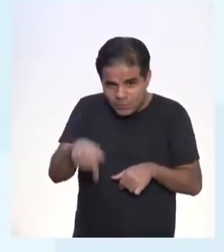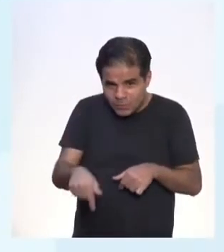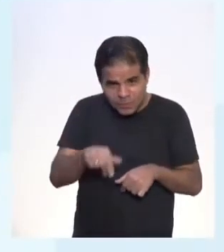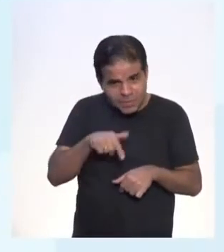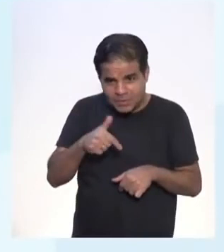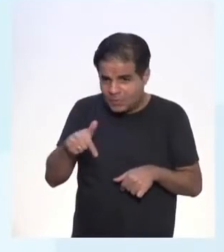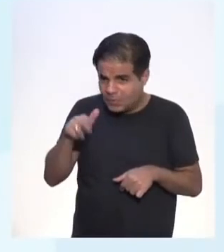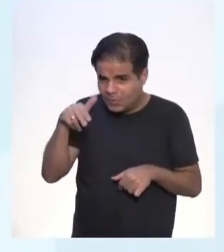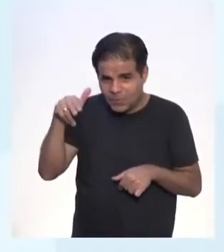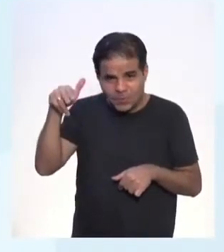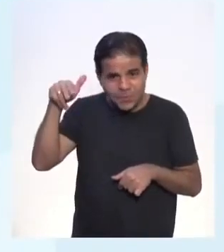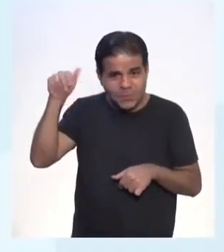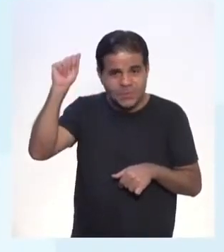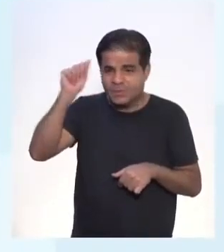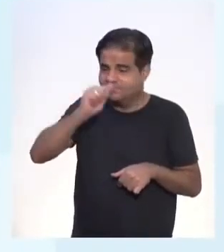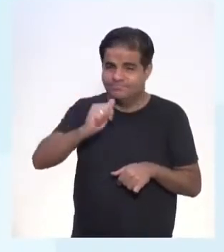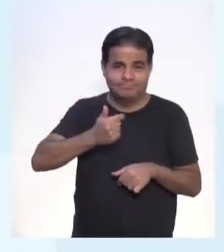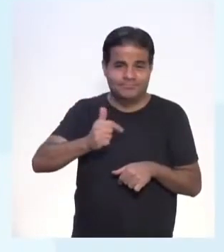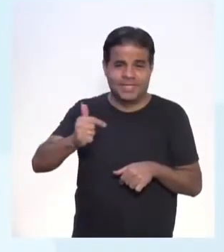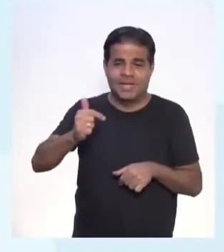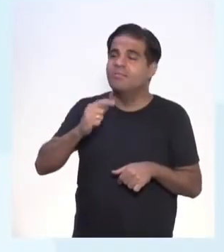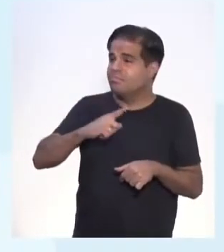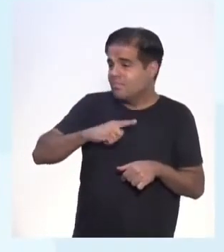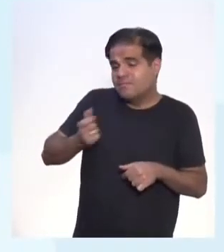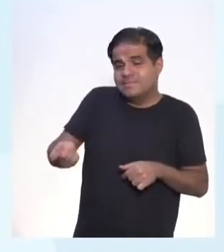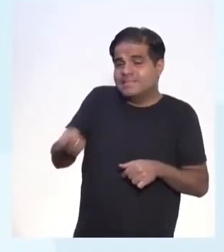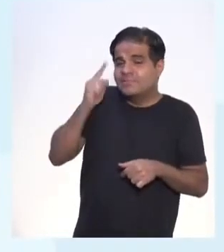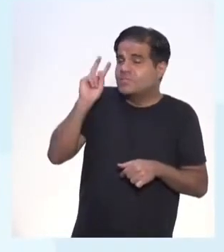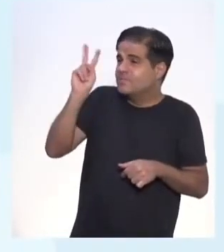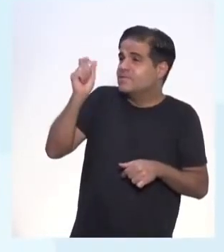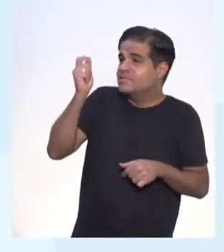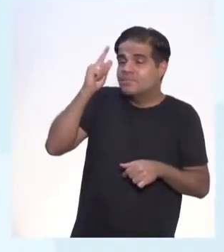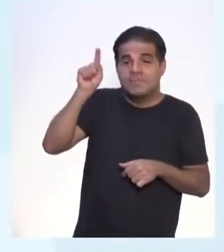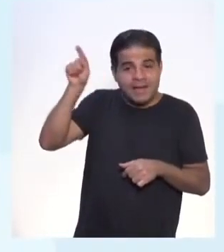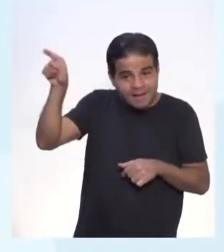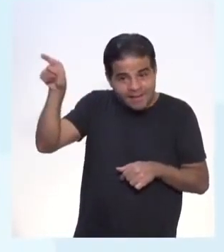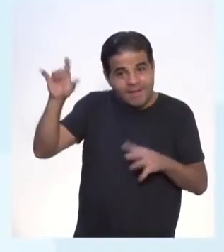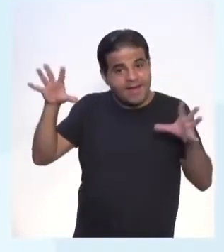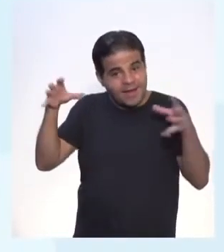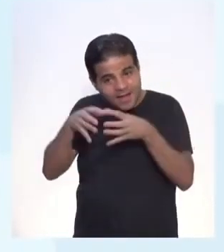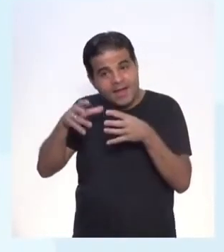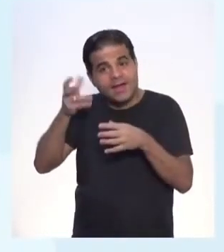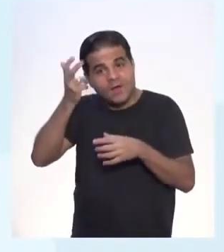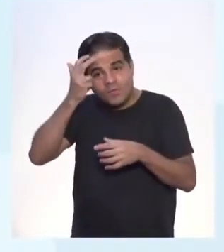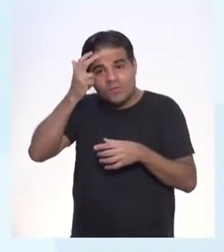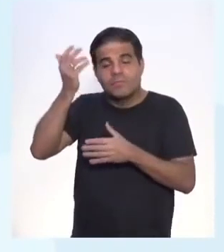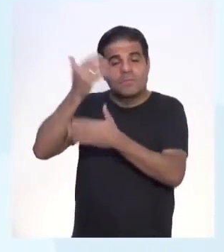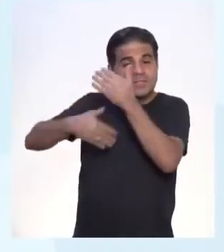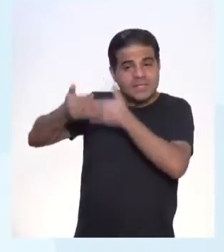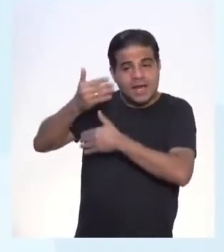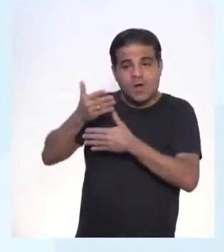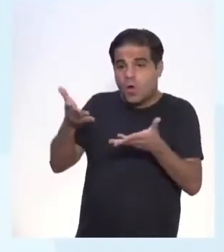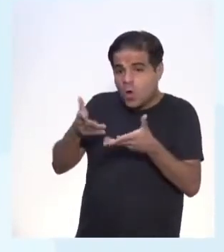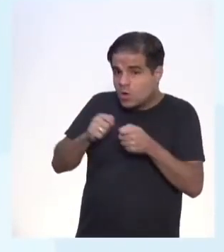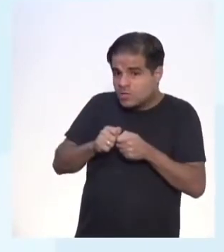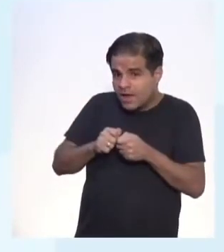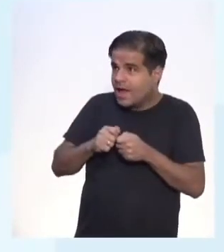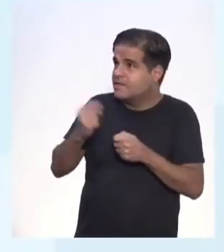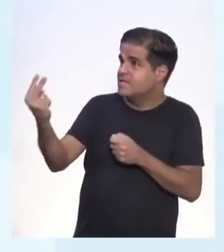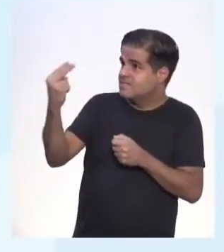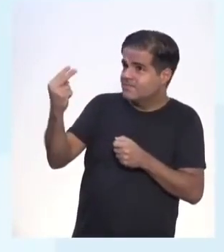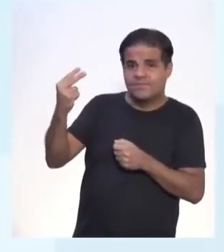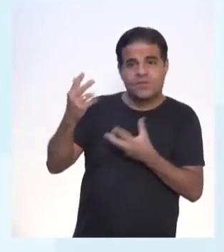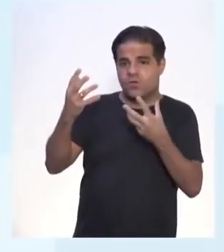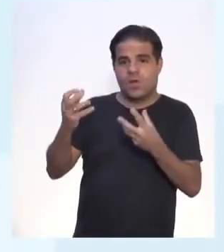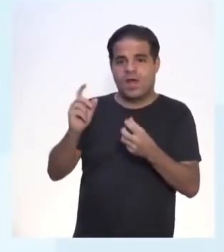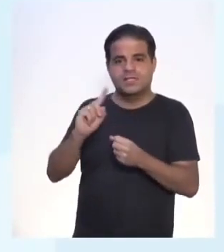é. Então, assim, existe o estranhamento, mas para eles, né, se a gente for pensar naquela época, o que nós fazemos hoje é impensável.